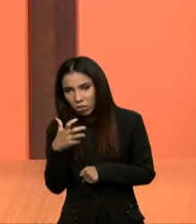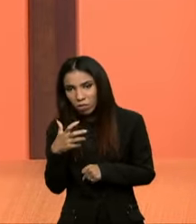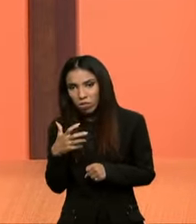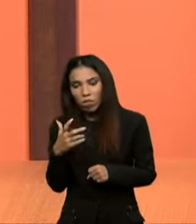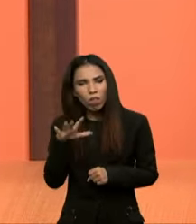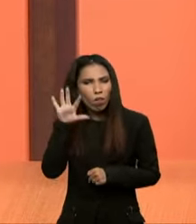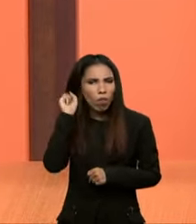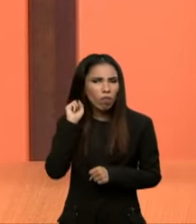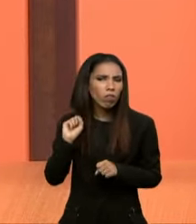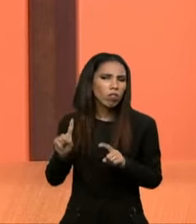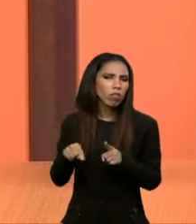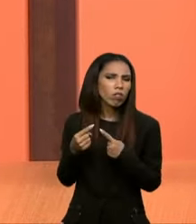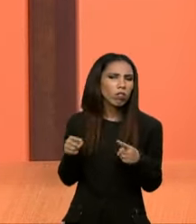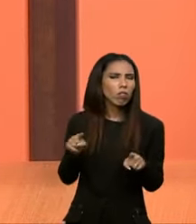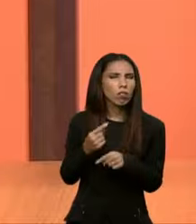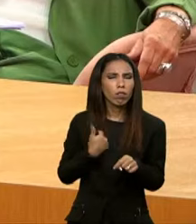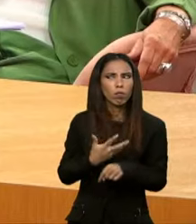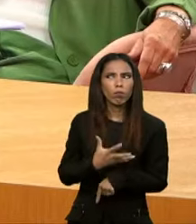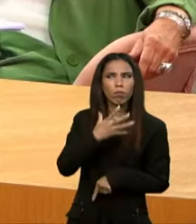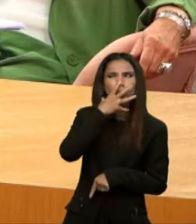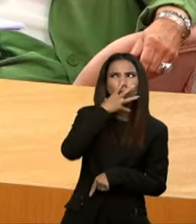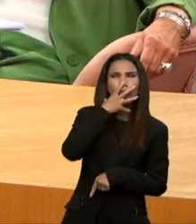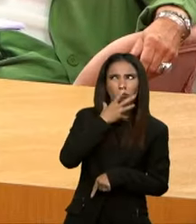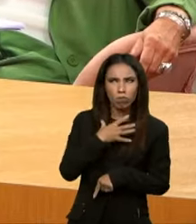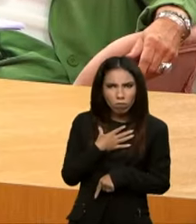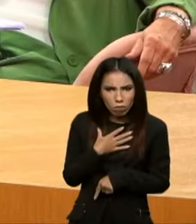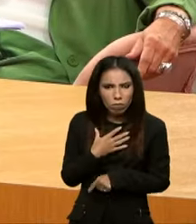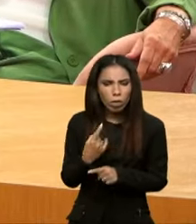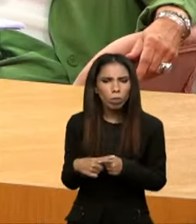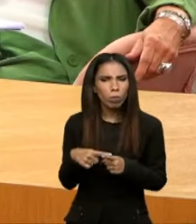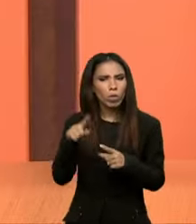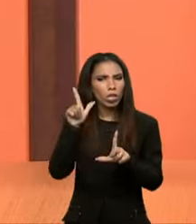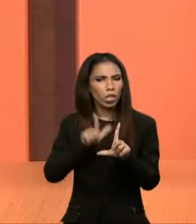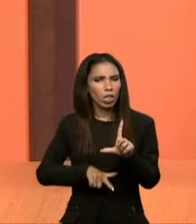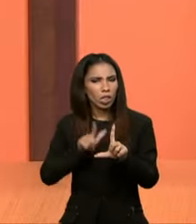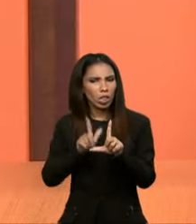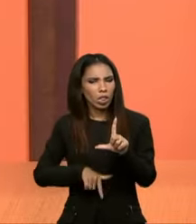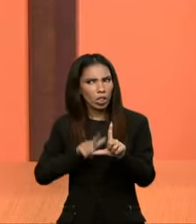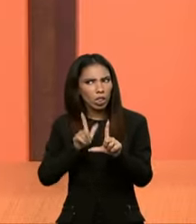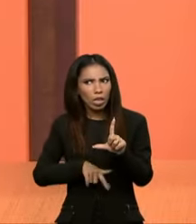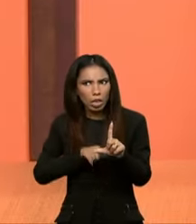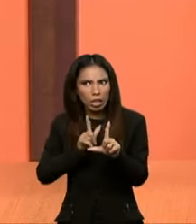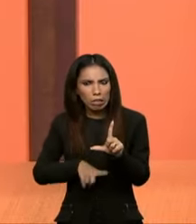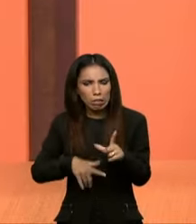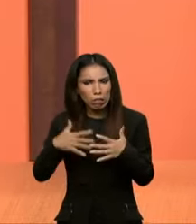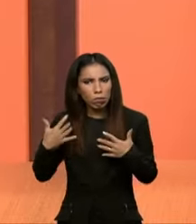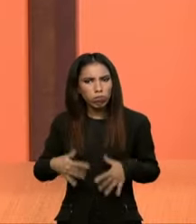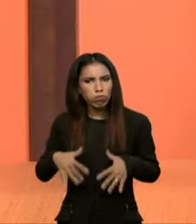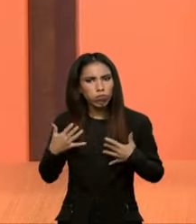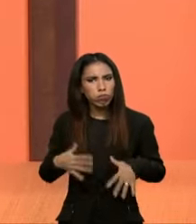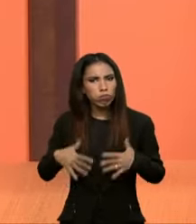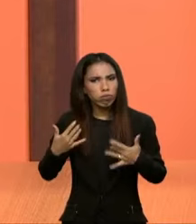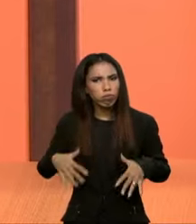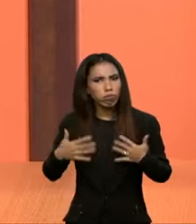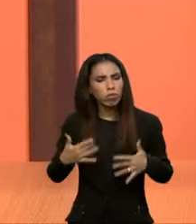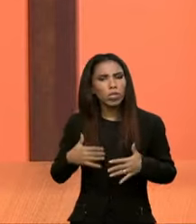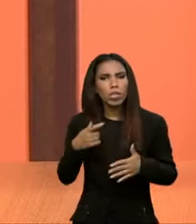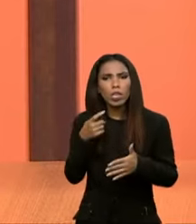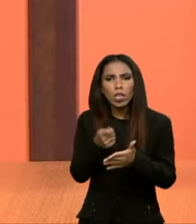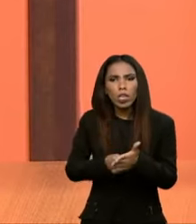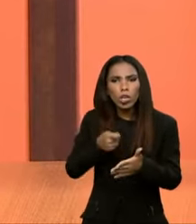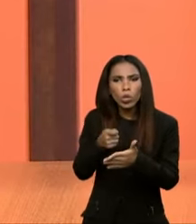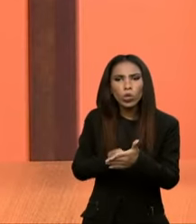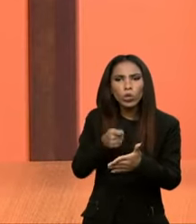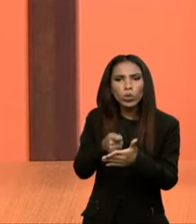ouvi a música, eu fiquei muito impressionada. Muito impressionada. Porque a letra é inacreditável, né? É quem vai lutar para libertar